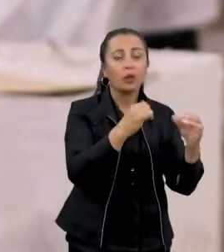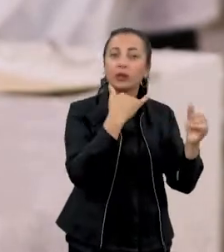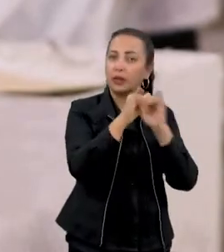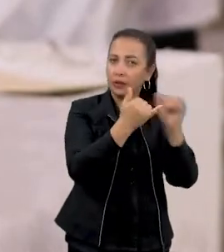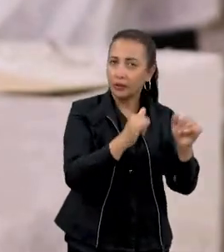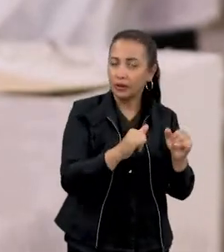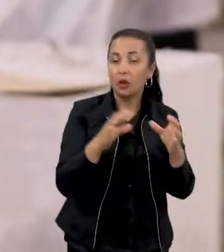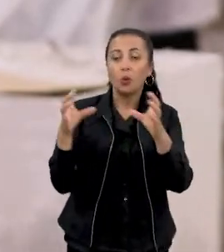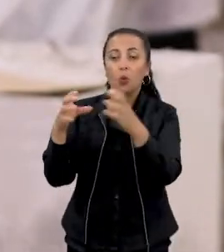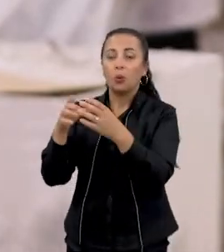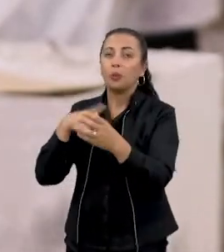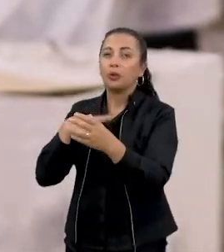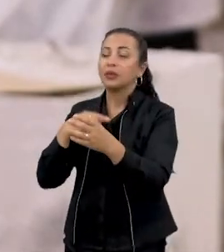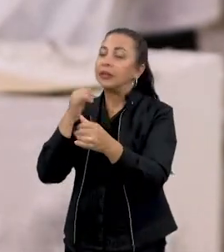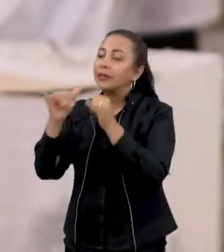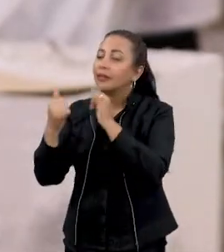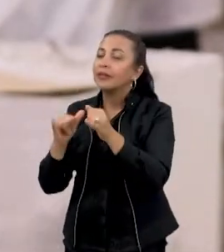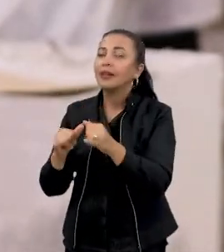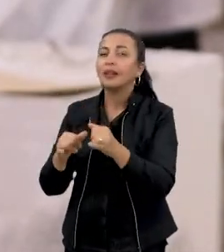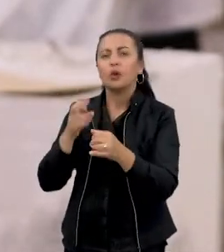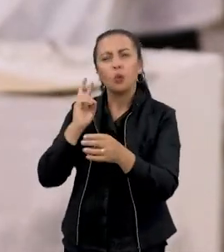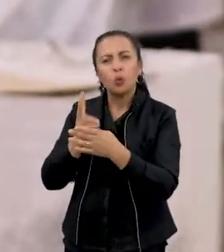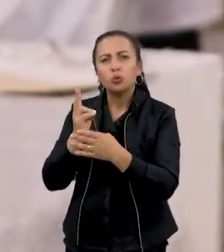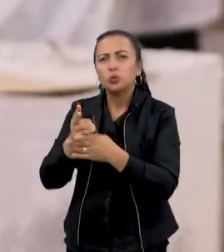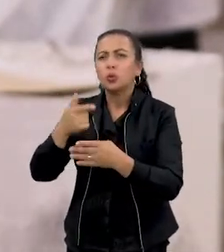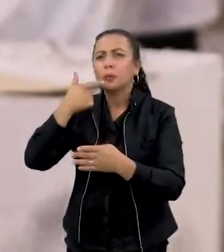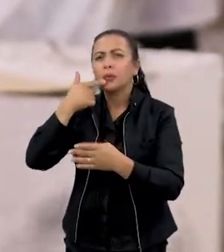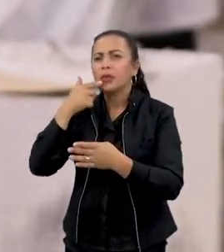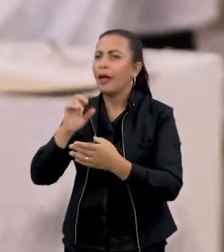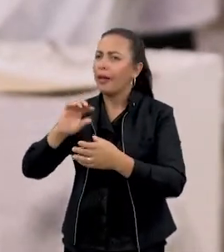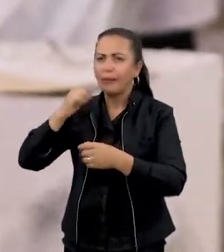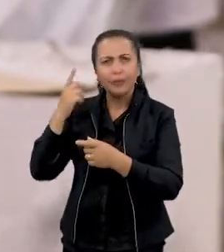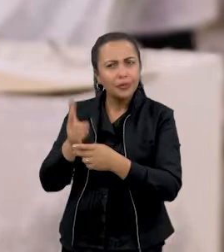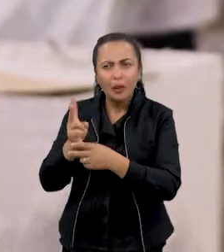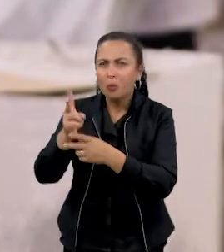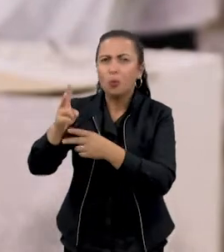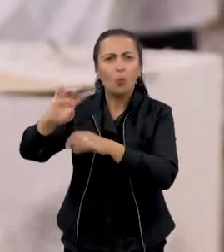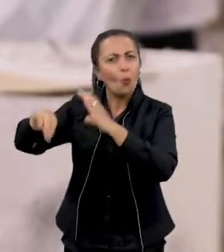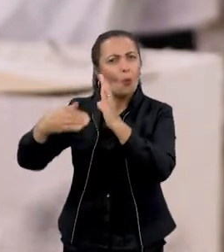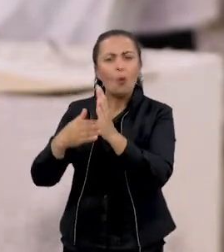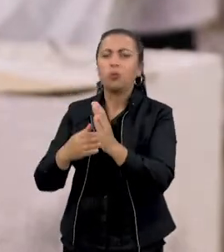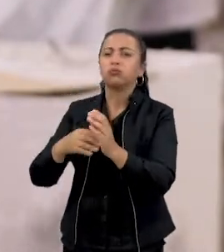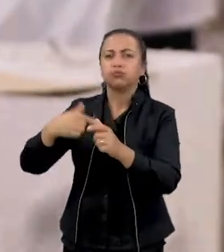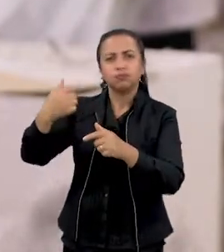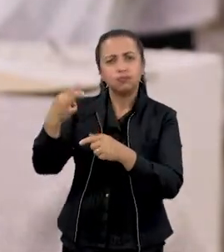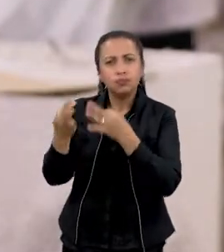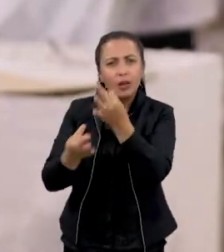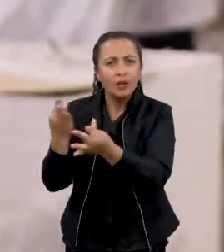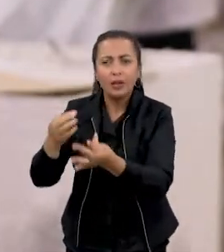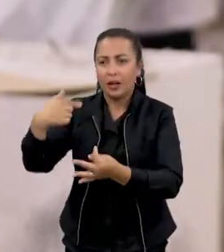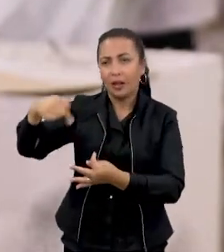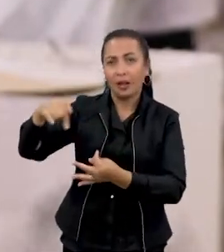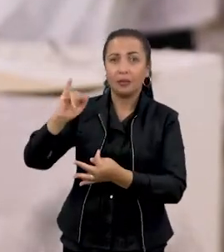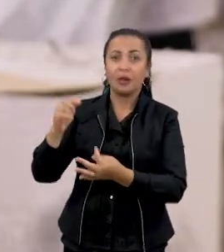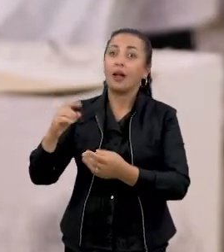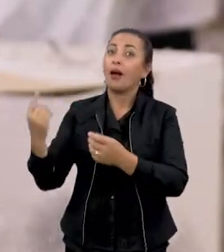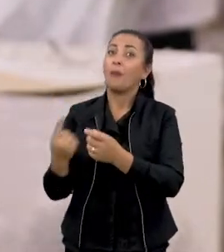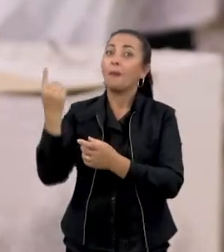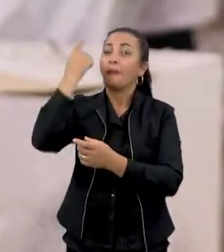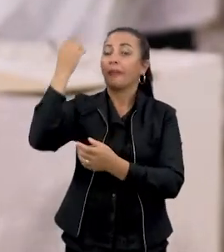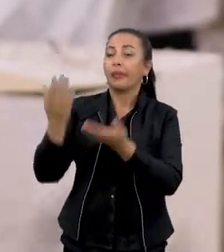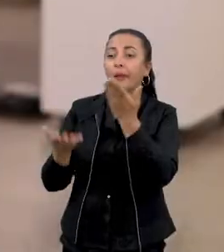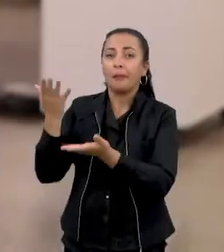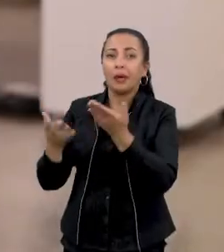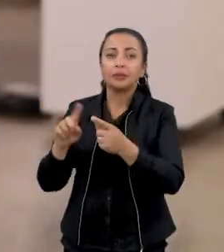laser, a gente conseguiu sustentar o paladar durante toda a quimioterapia e manter e até aumentar o peso do paciente